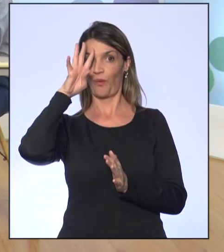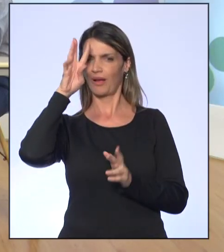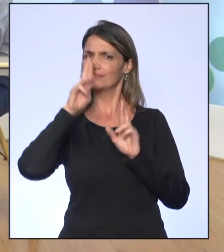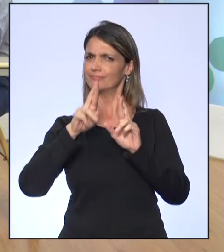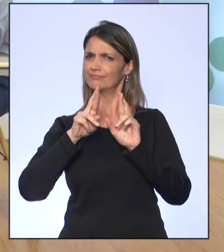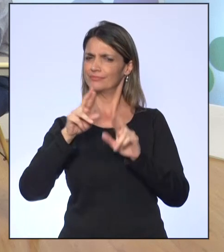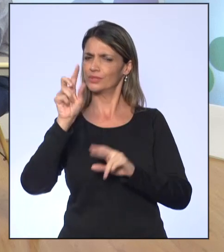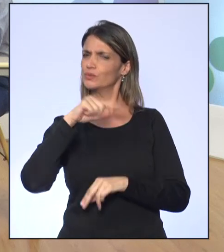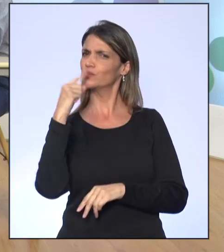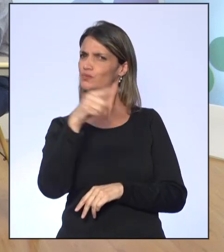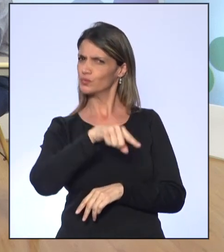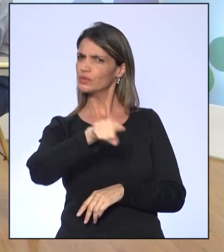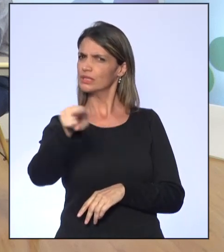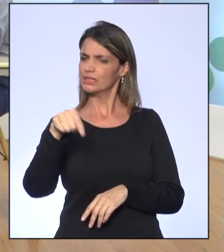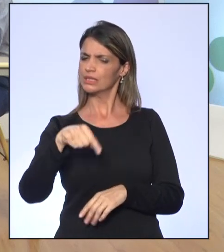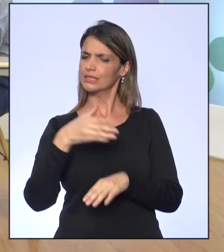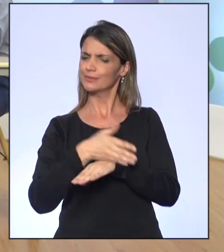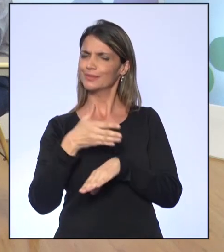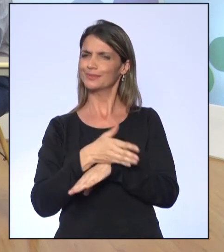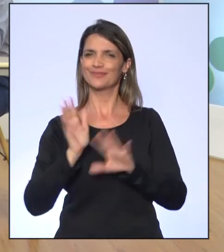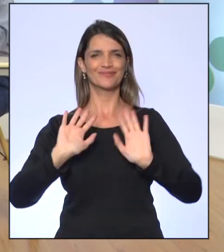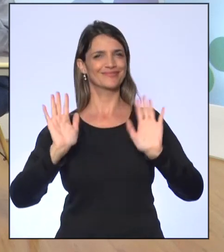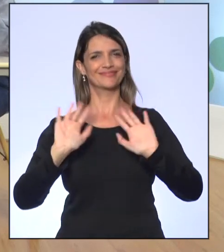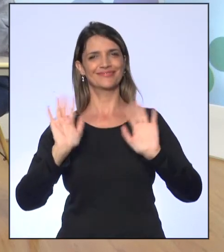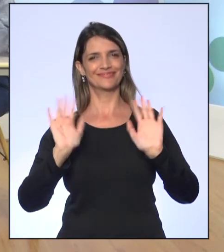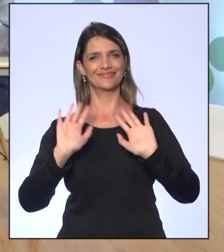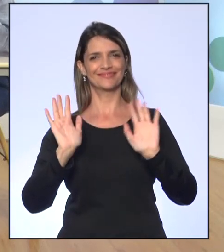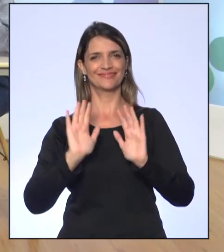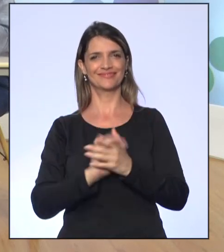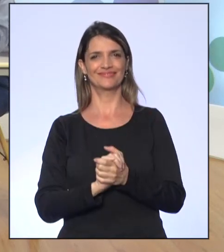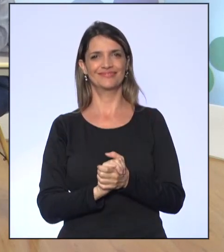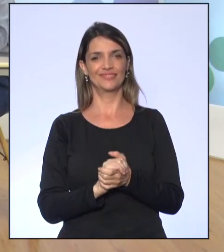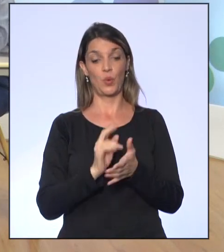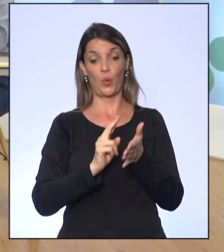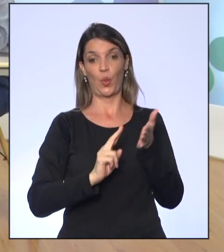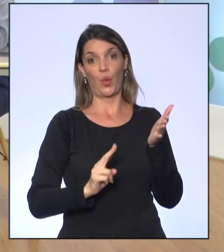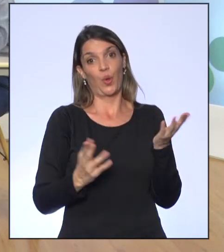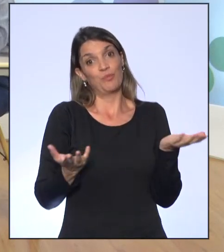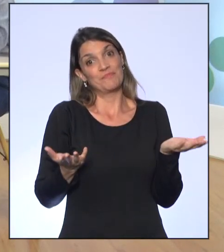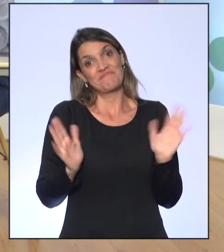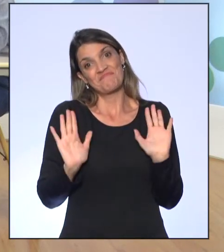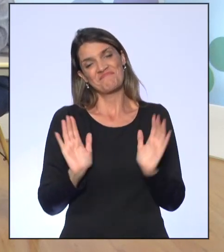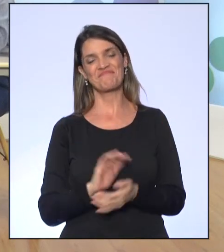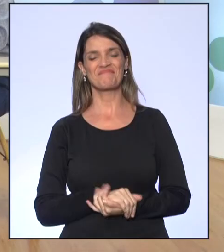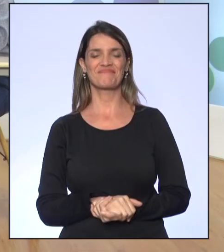com vocês e com a participação. Valeu, pessoal. Quem eu não falei o nome, até mais.